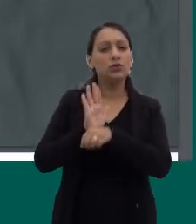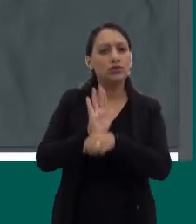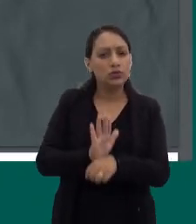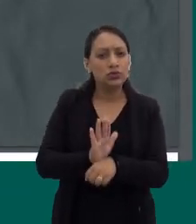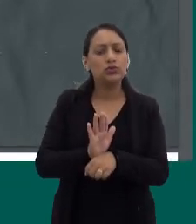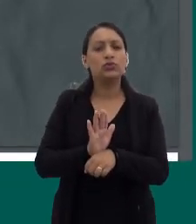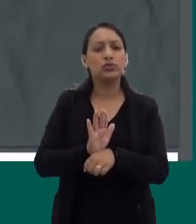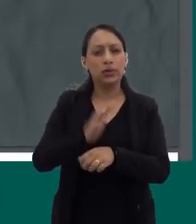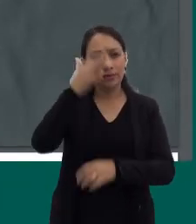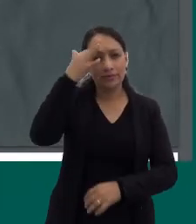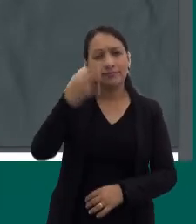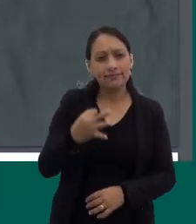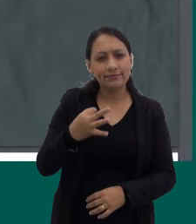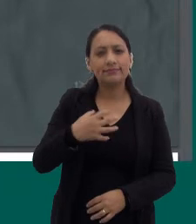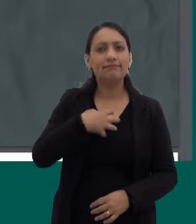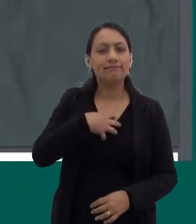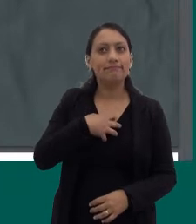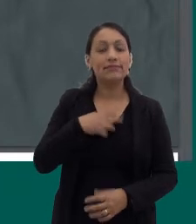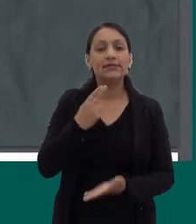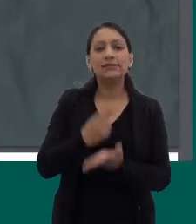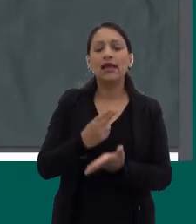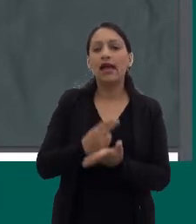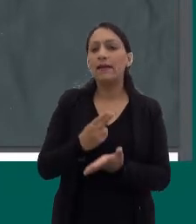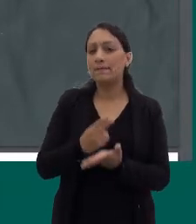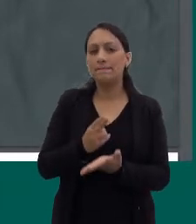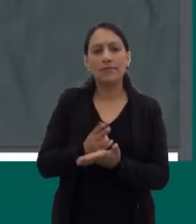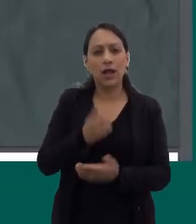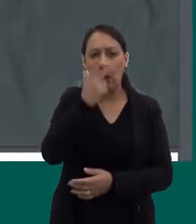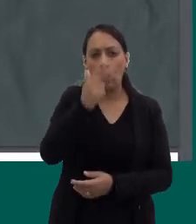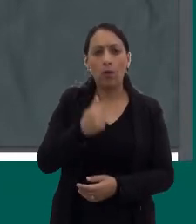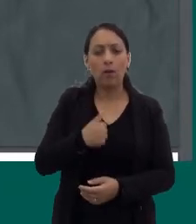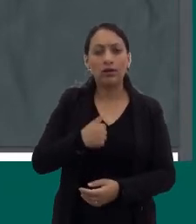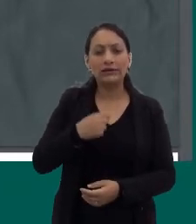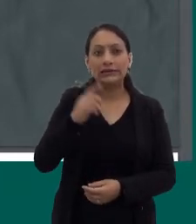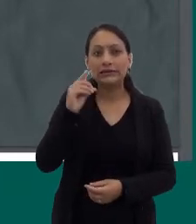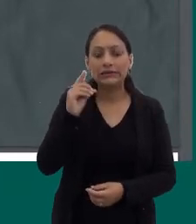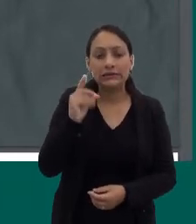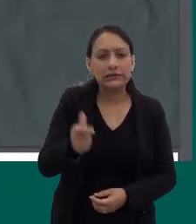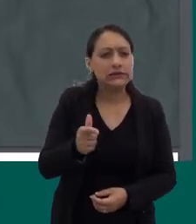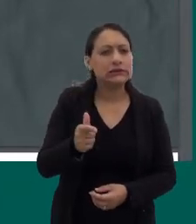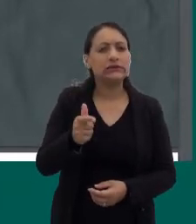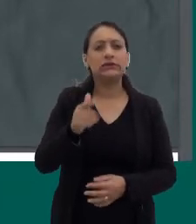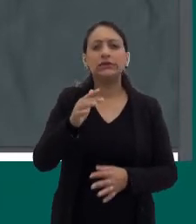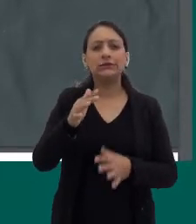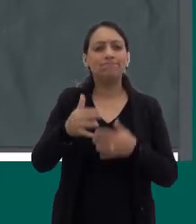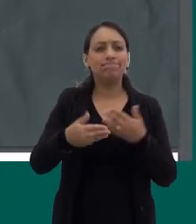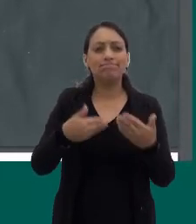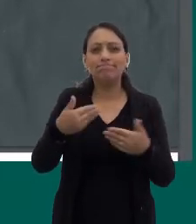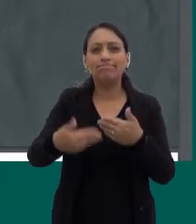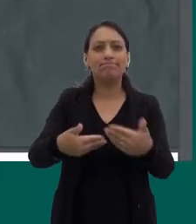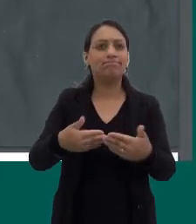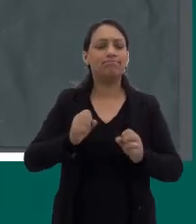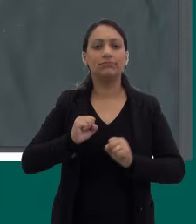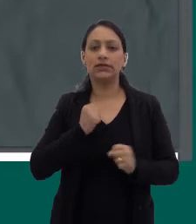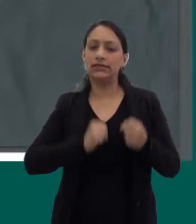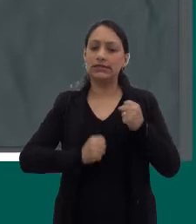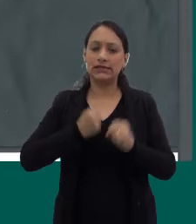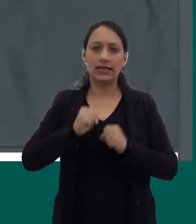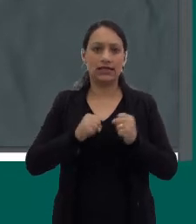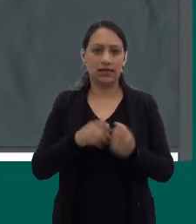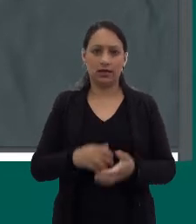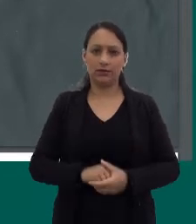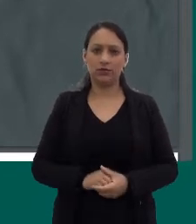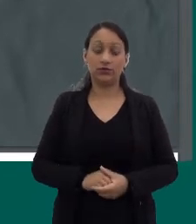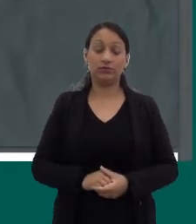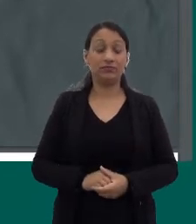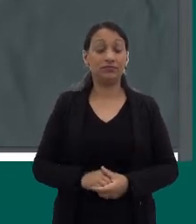elaborar, sempre vão ser gatilhos que vão se reatualizar em ansiedade para o futuro. Né? Então, não